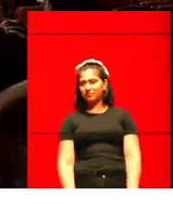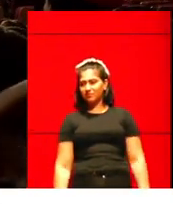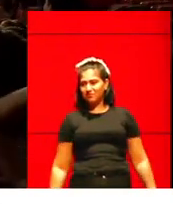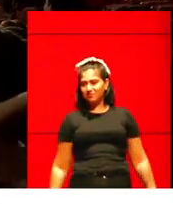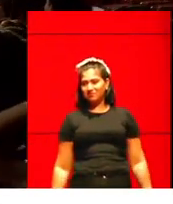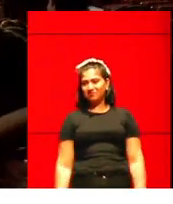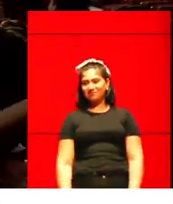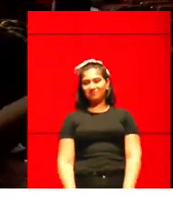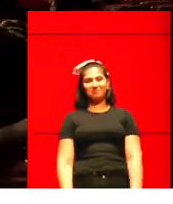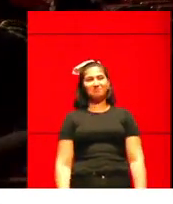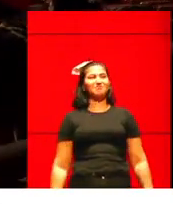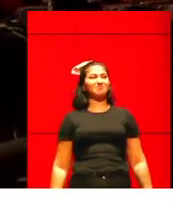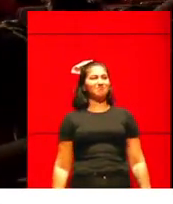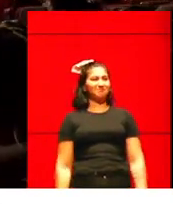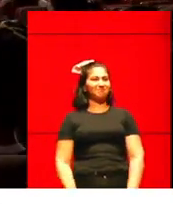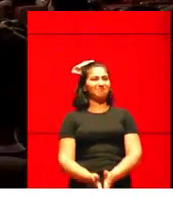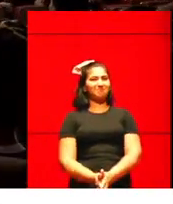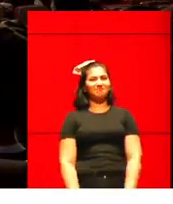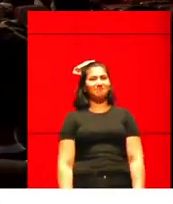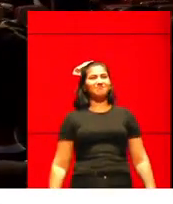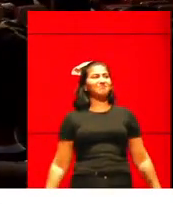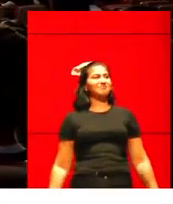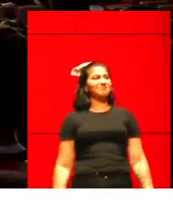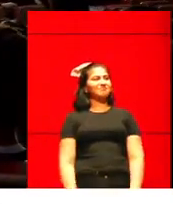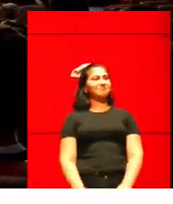Pode falar no 3 aí, vem ele, falou?